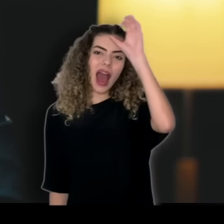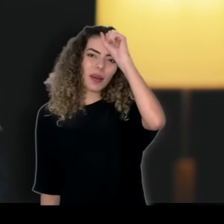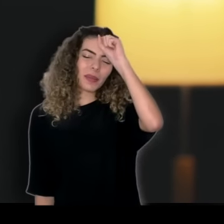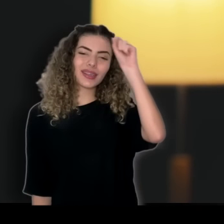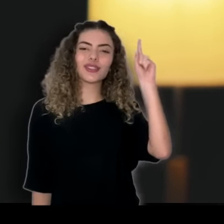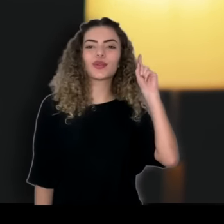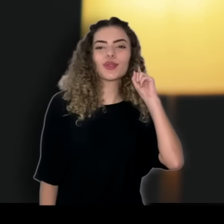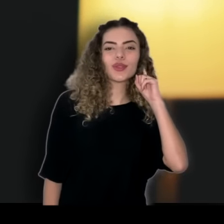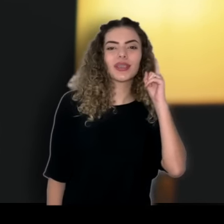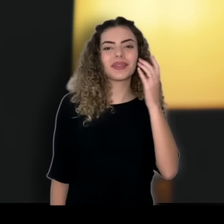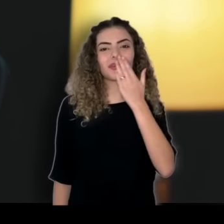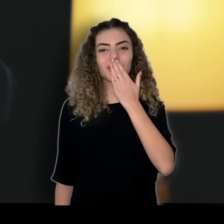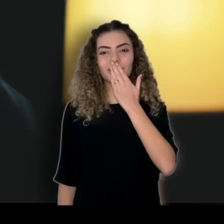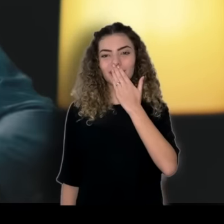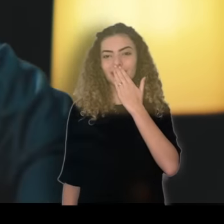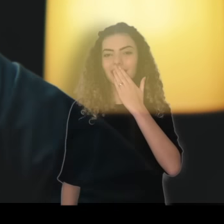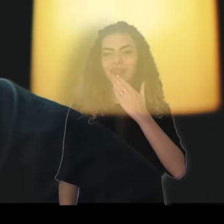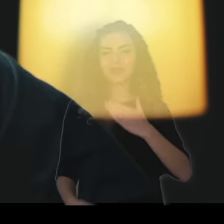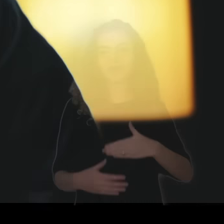Aprende com o surdo e mudo